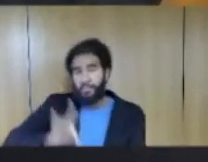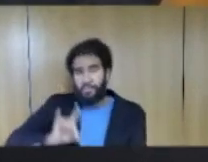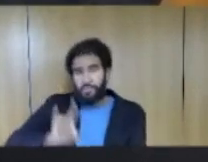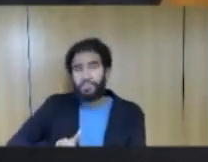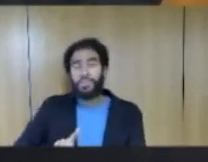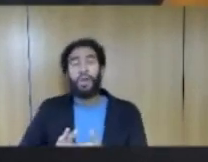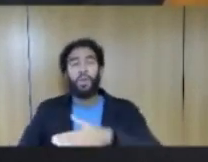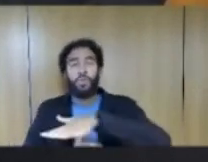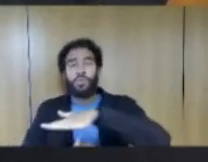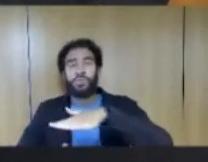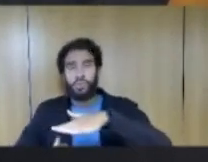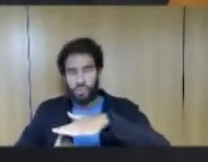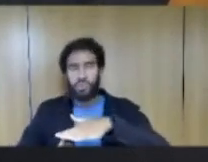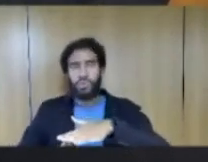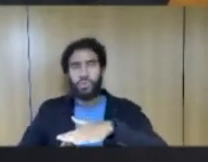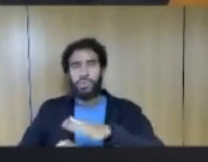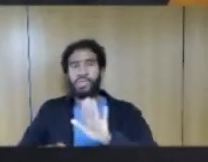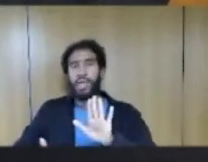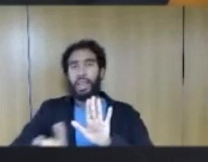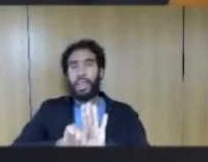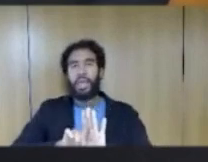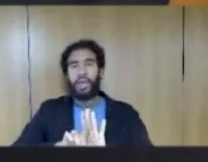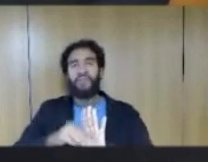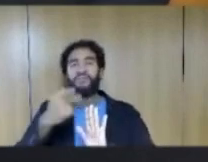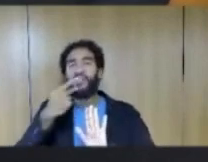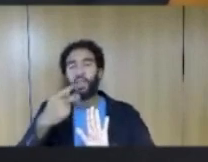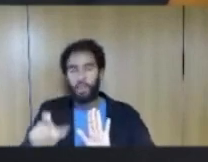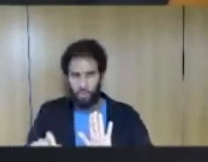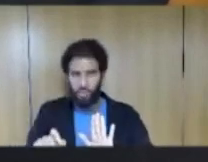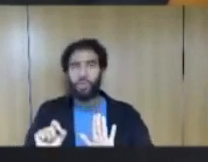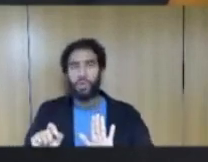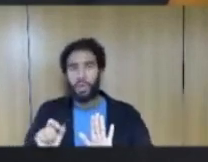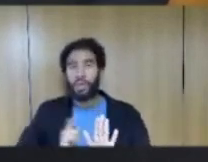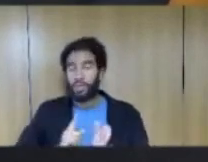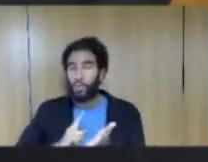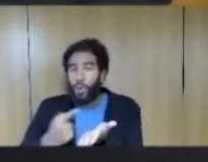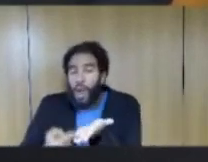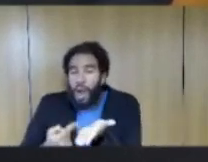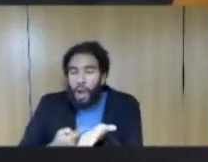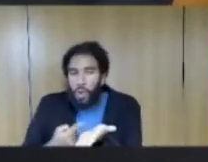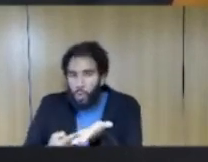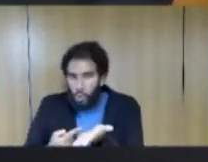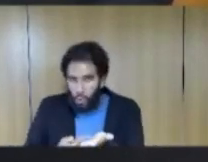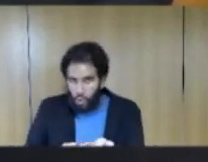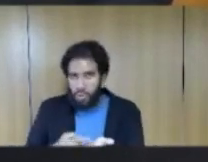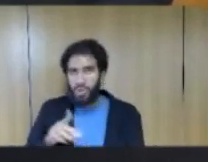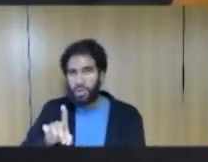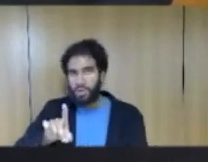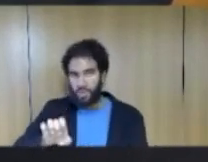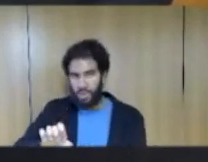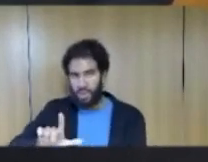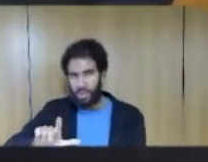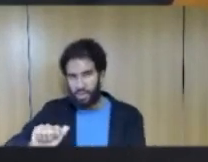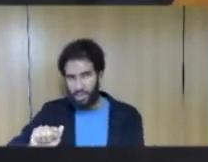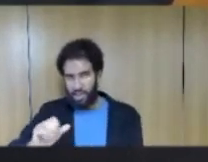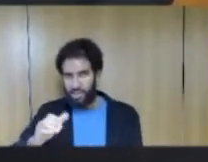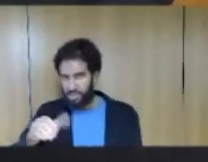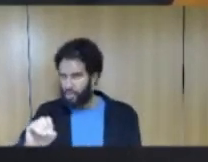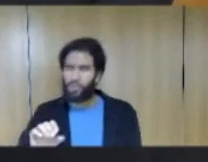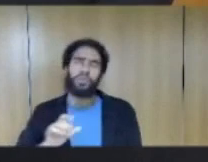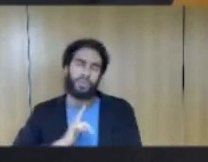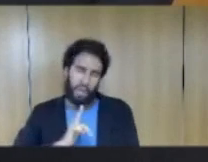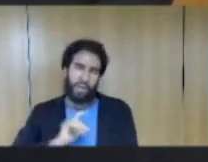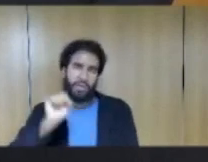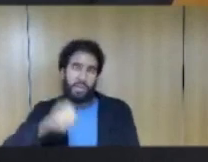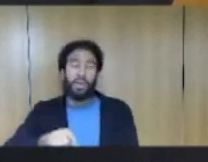colaboração premiada prevista em lei pressupõe Exatamente esse acordo é claro que houve mas as